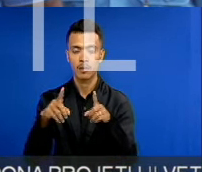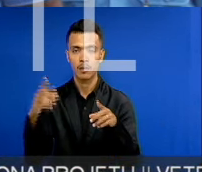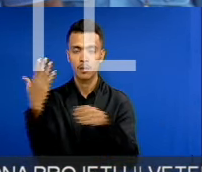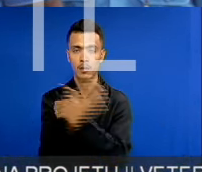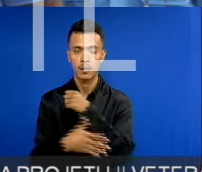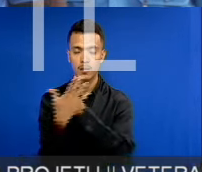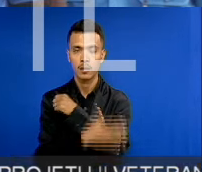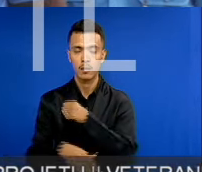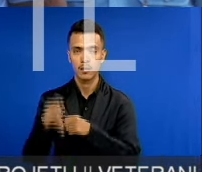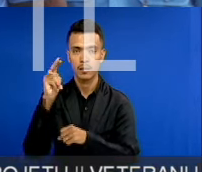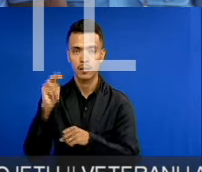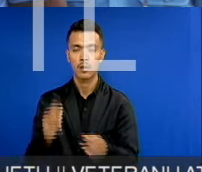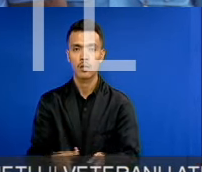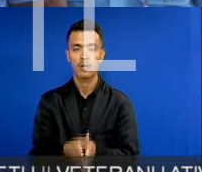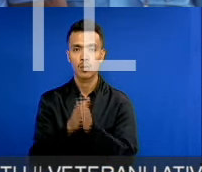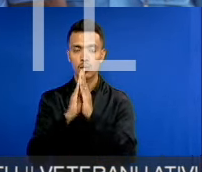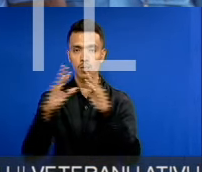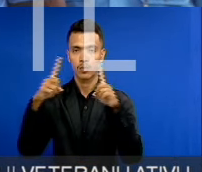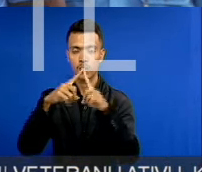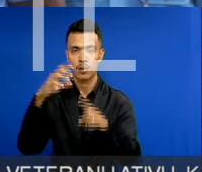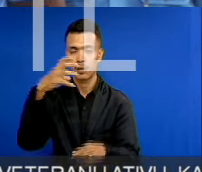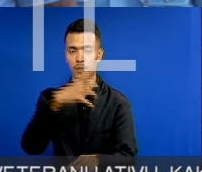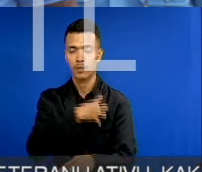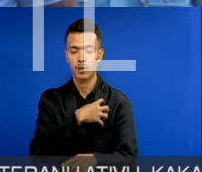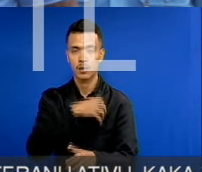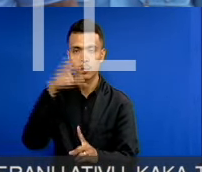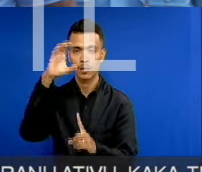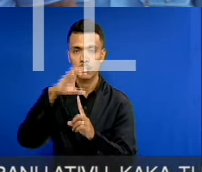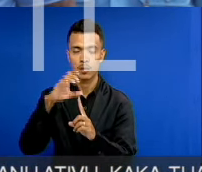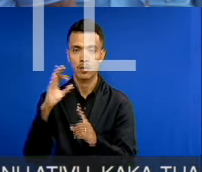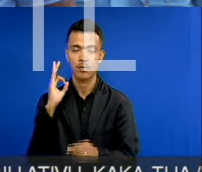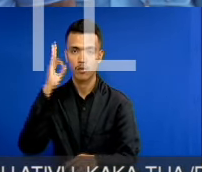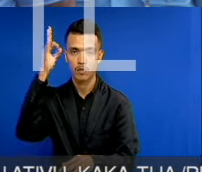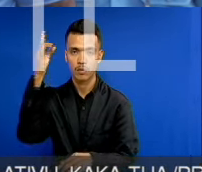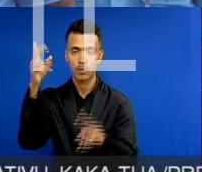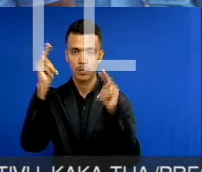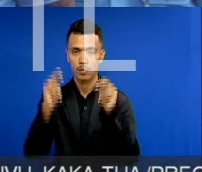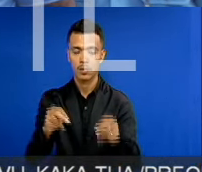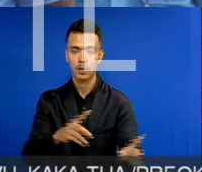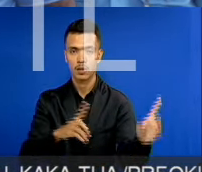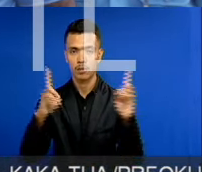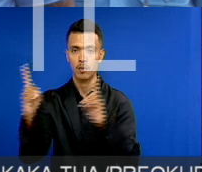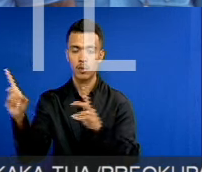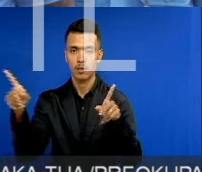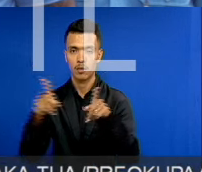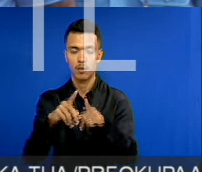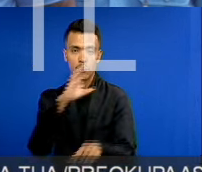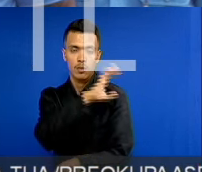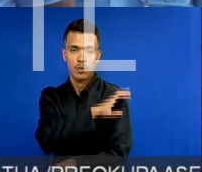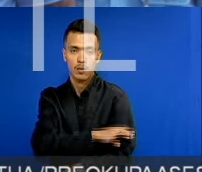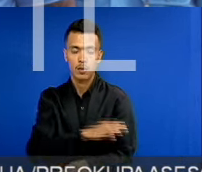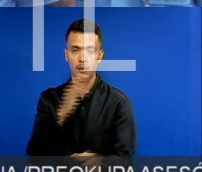hansan dene. Ne be sujera ba comando geral, depois parbele a futuro. Dan saya establish be posto segurança ini, ba. Depois